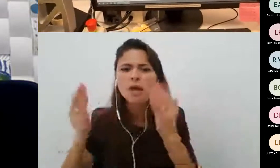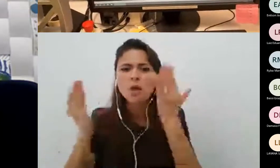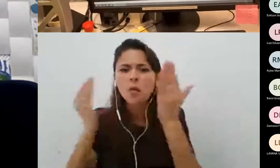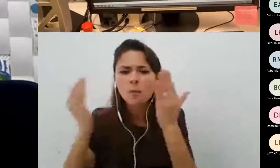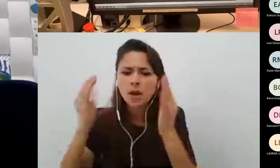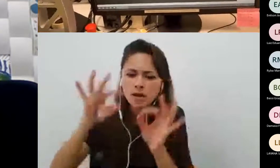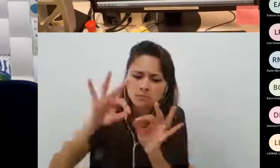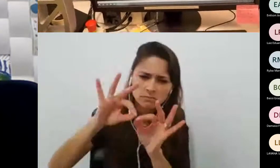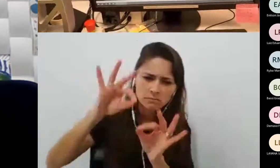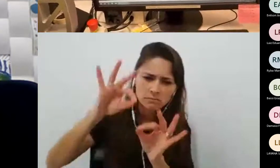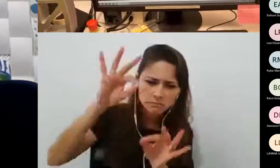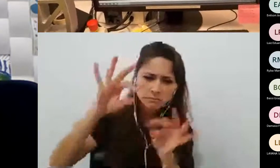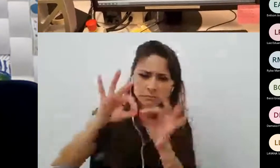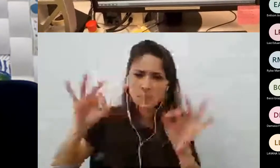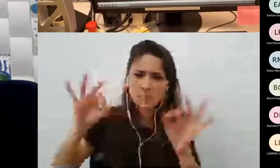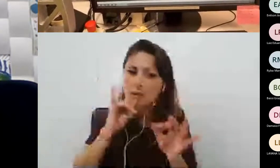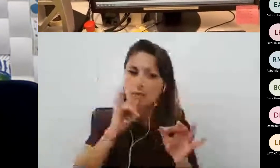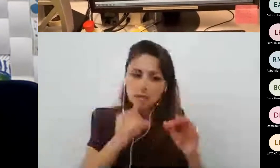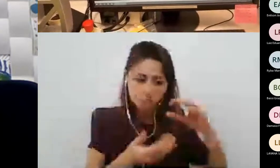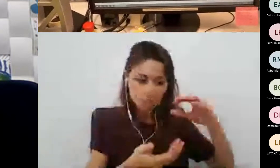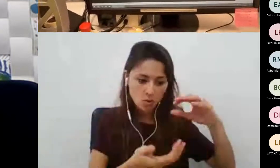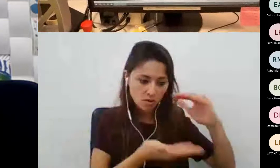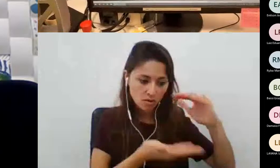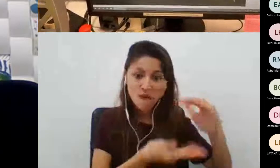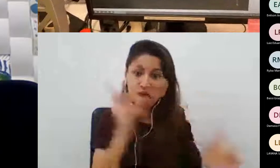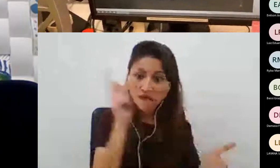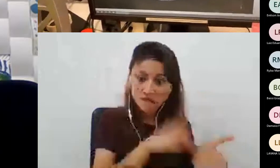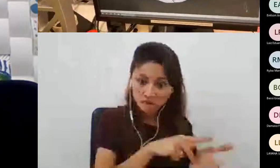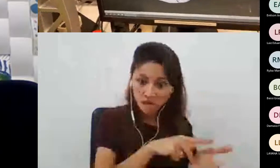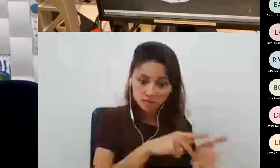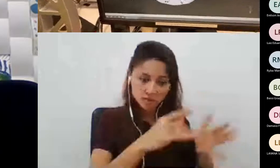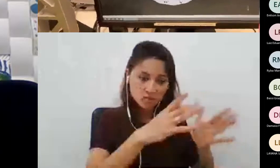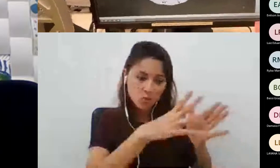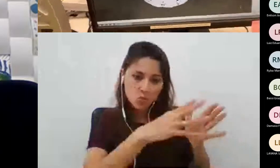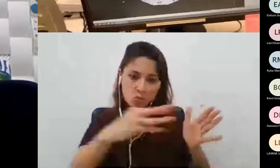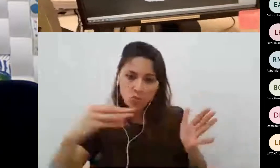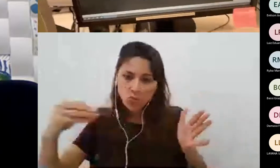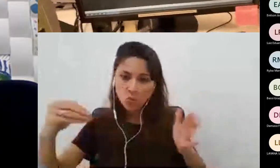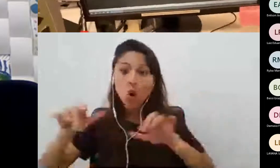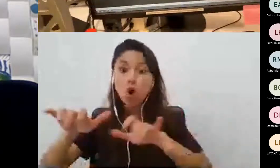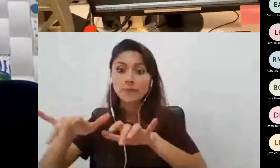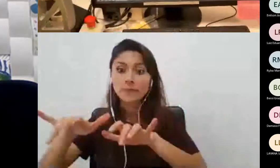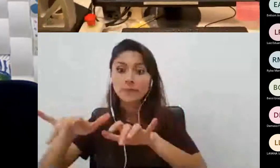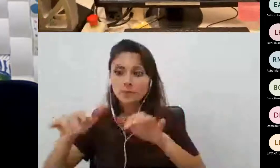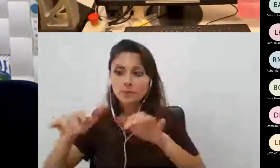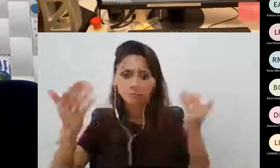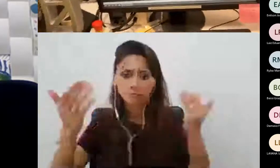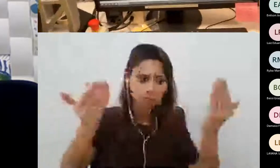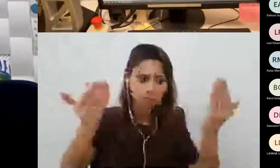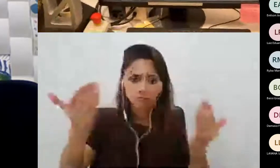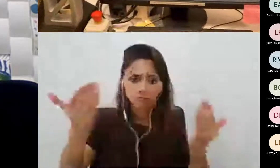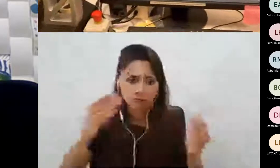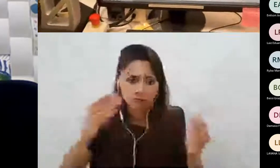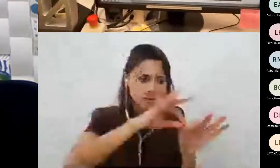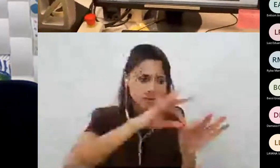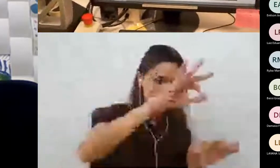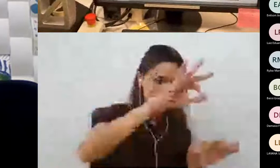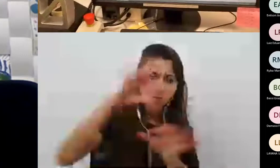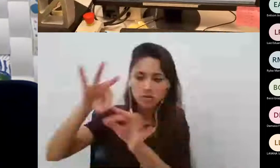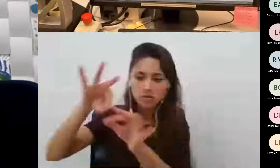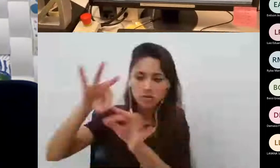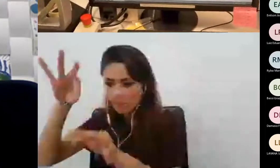modelo físico com o modelo matemático, né? Imaginamos isso se não tivéssemos essa tecnologia da indústria 4.0